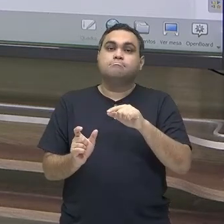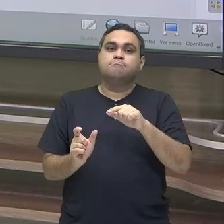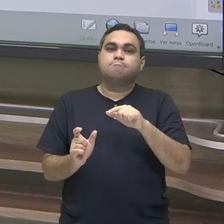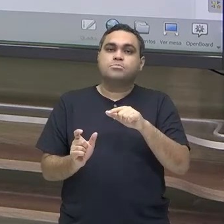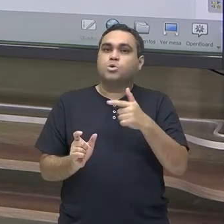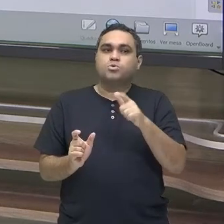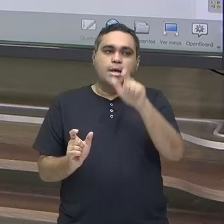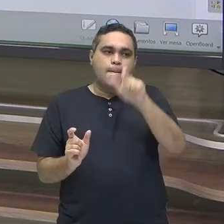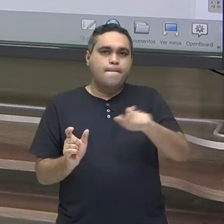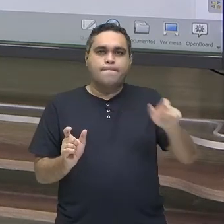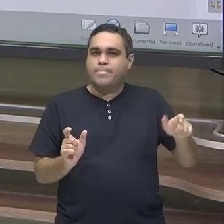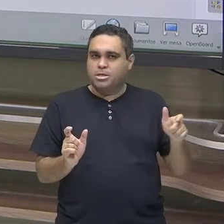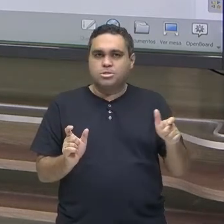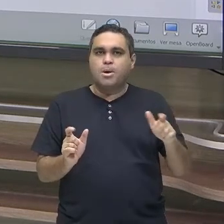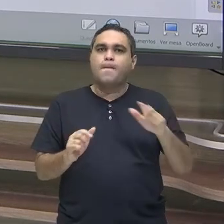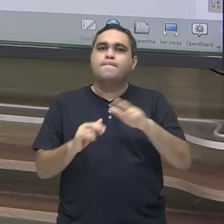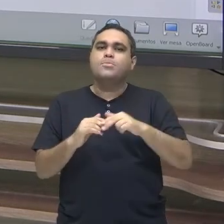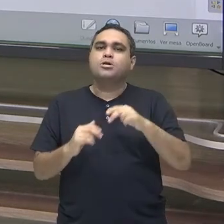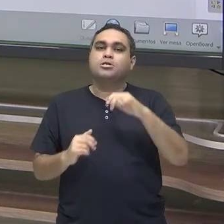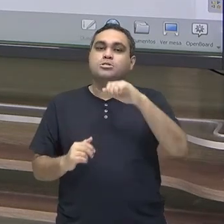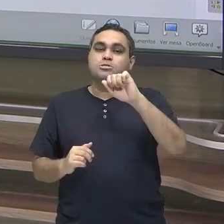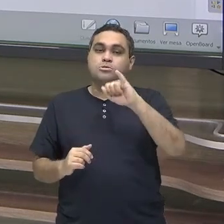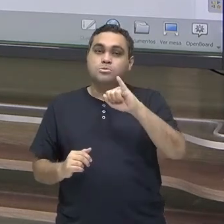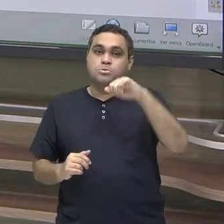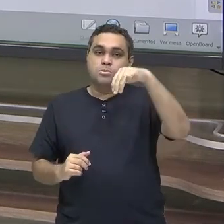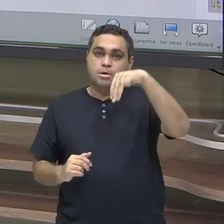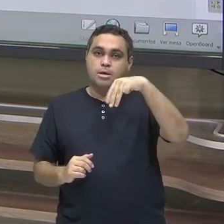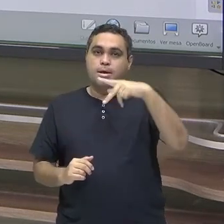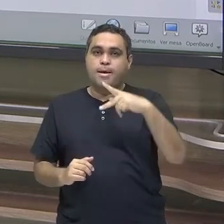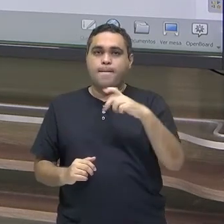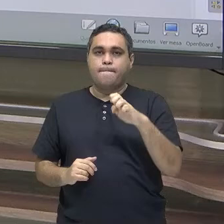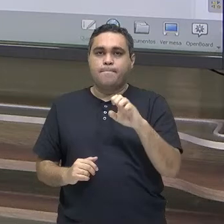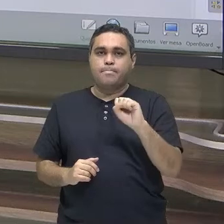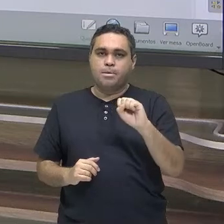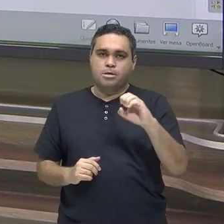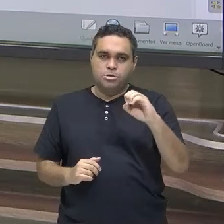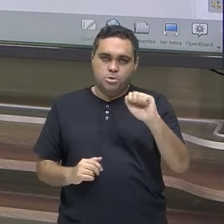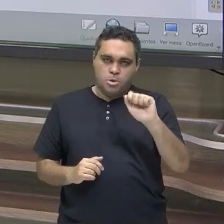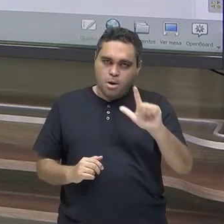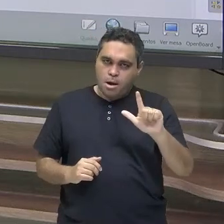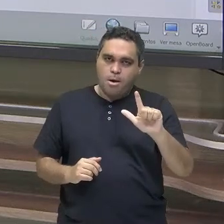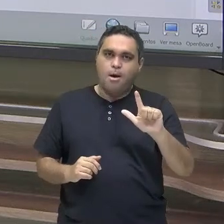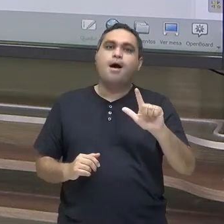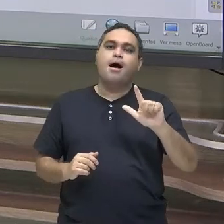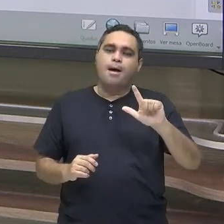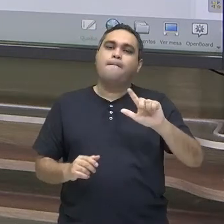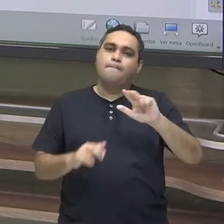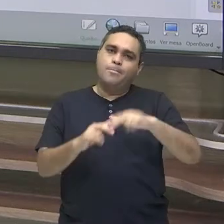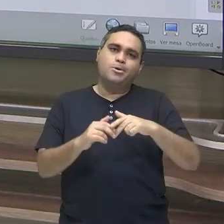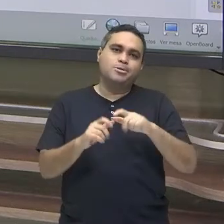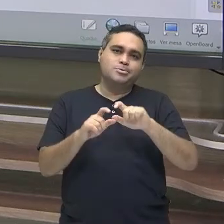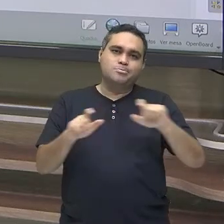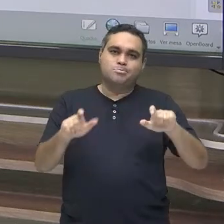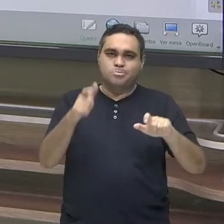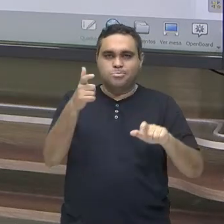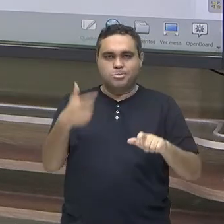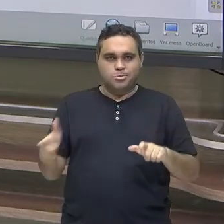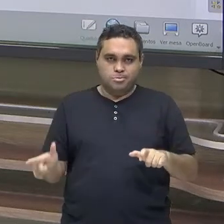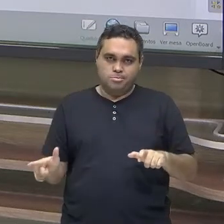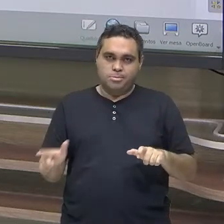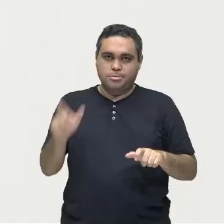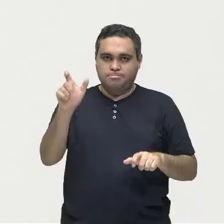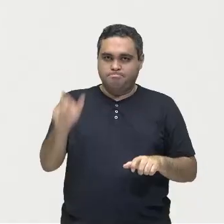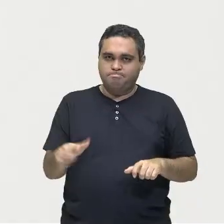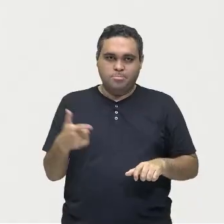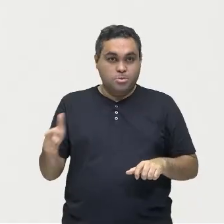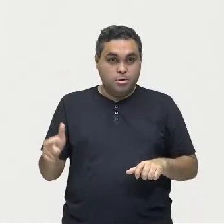pessoa gramatical, não tem a pessoa do discurso, portanto, não tem o sujeito. Aí você olha para as alternativas e você vê